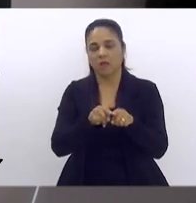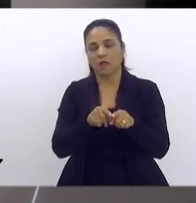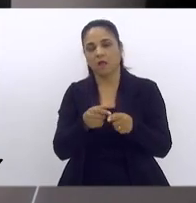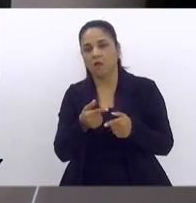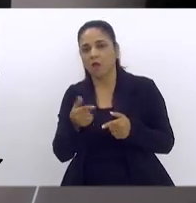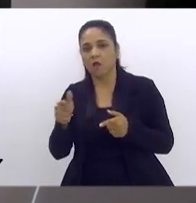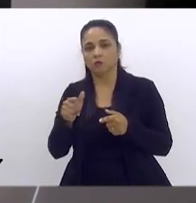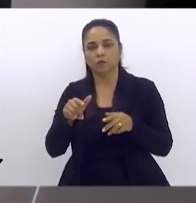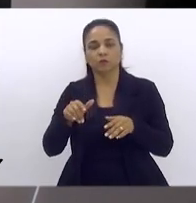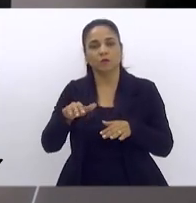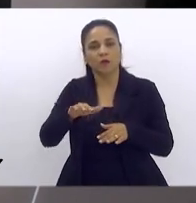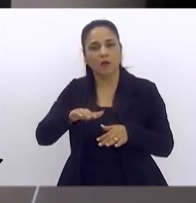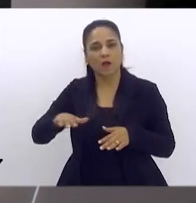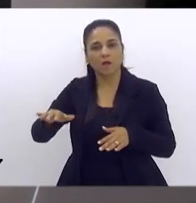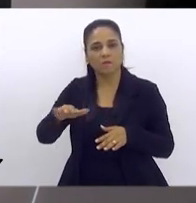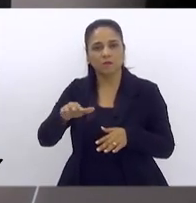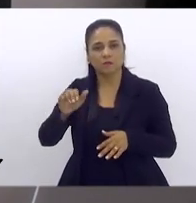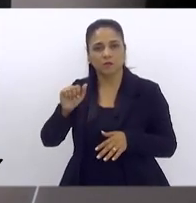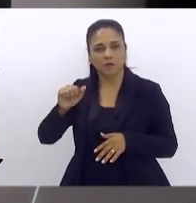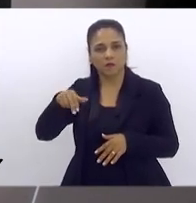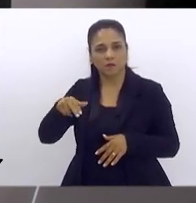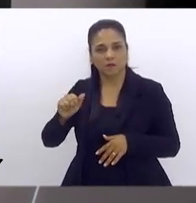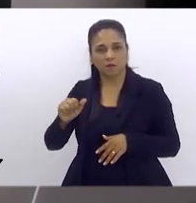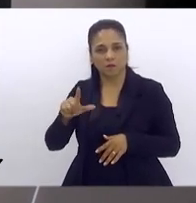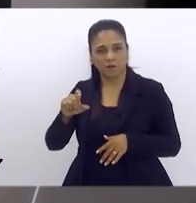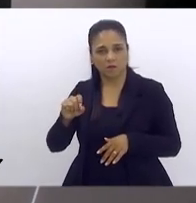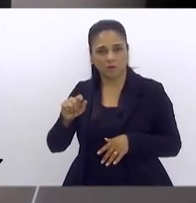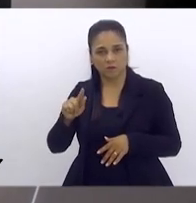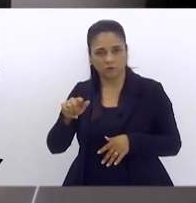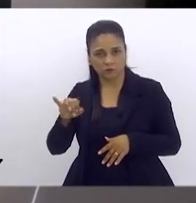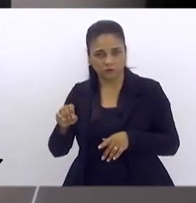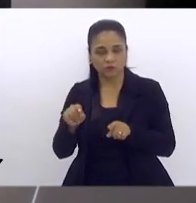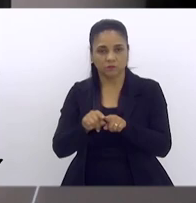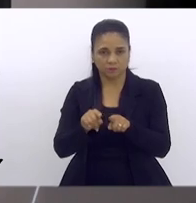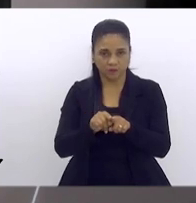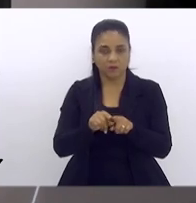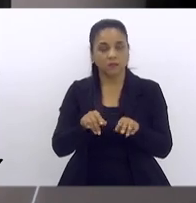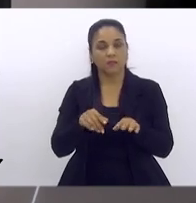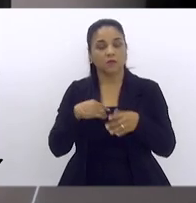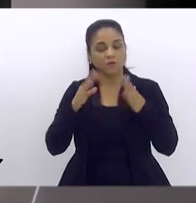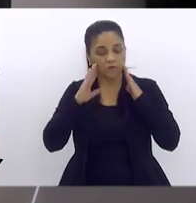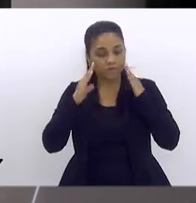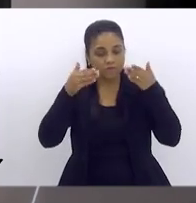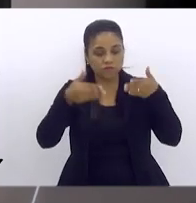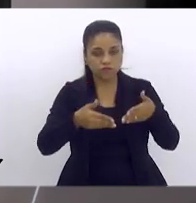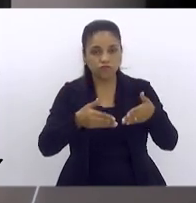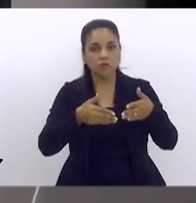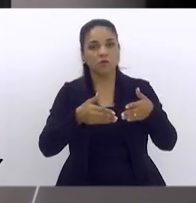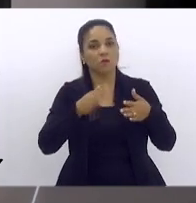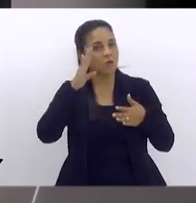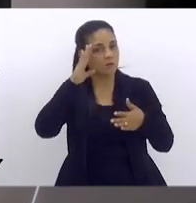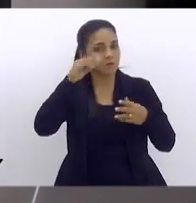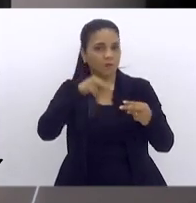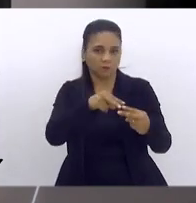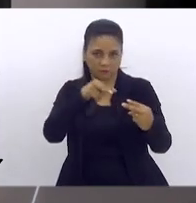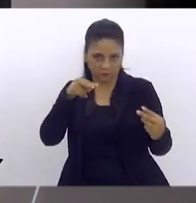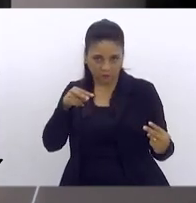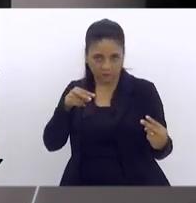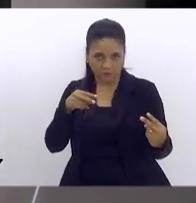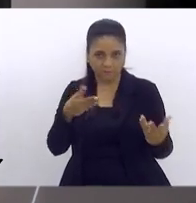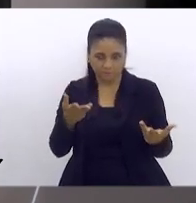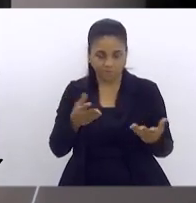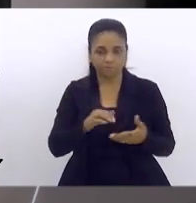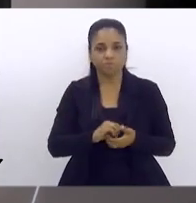a gente fala na lógico mas aqui eu vou tentar me aterrar o ambiente principalmente digital em razão do tema